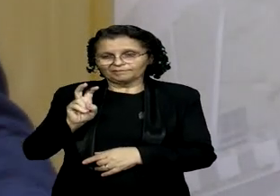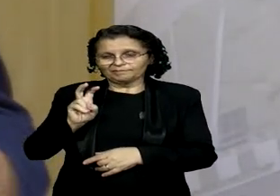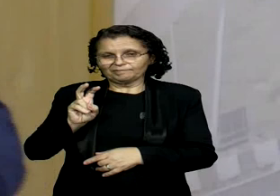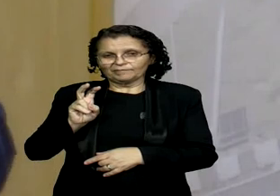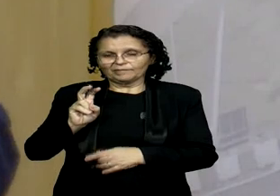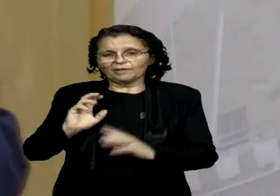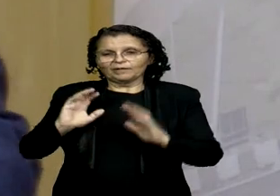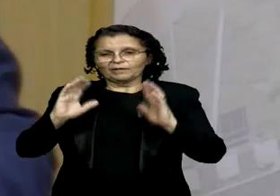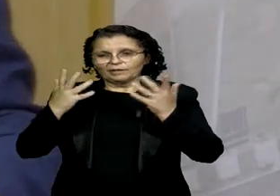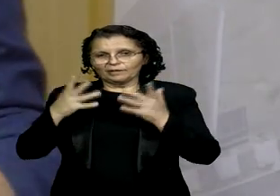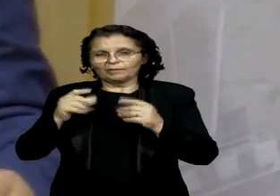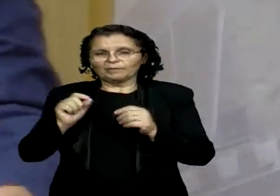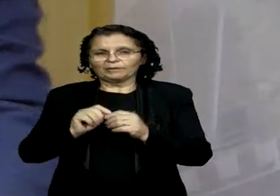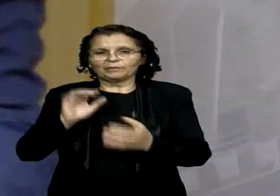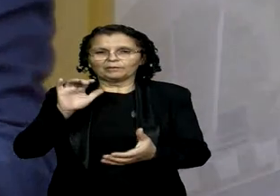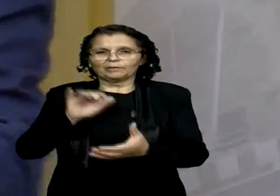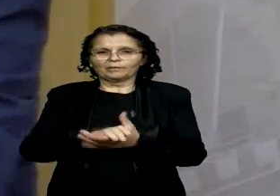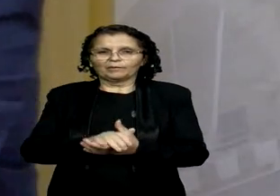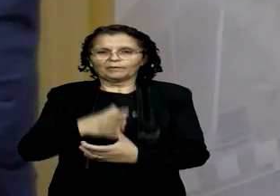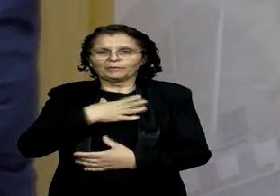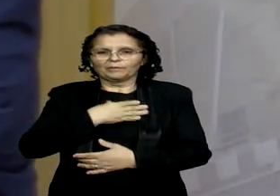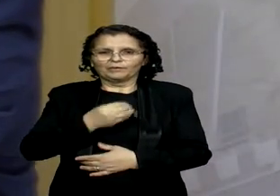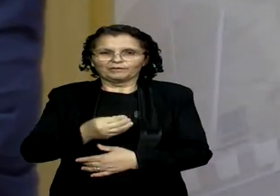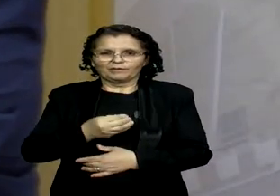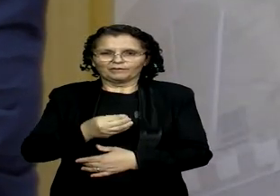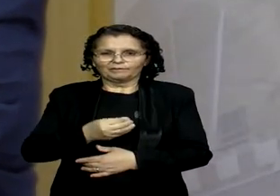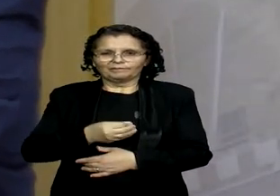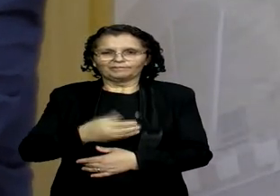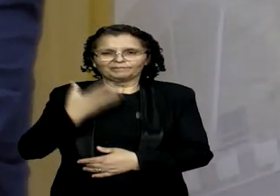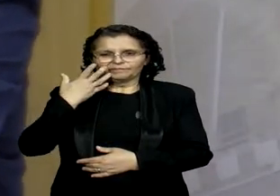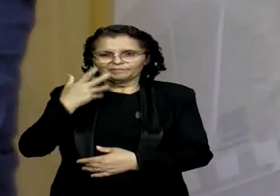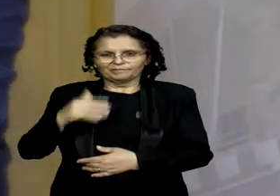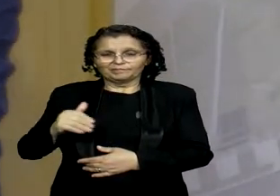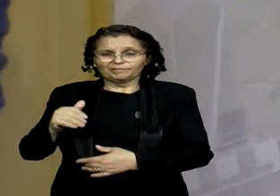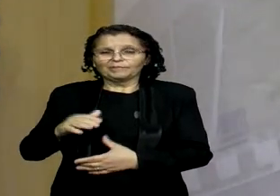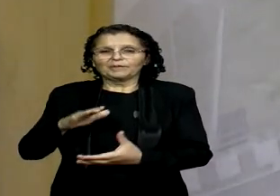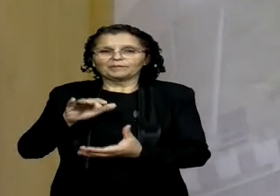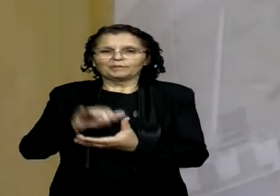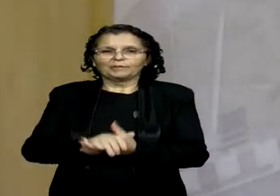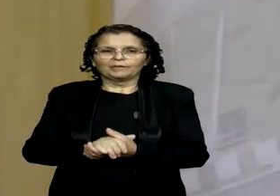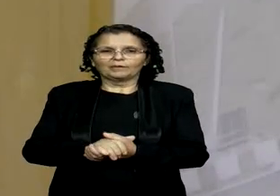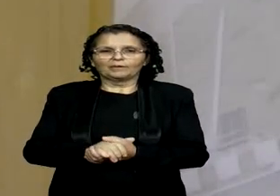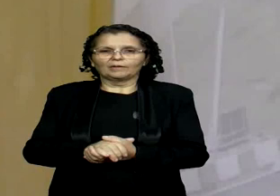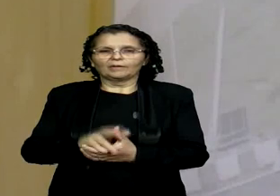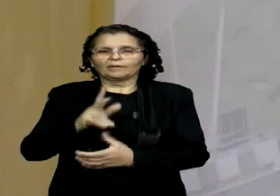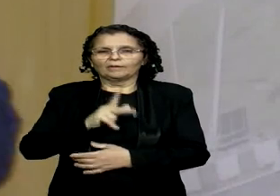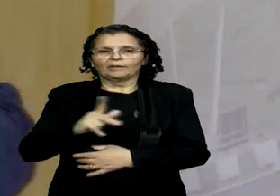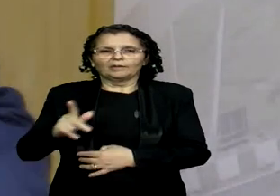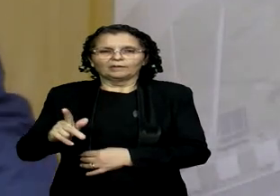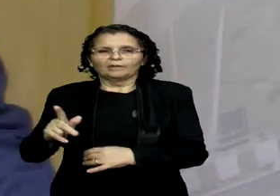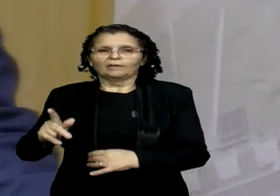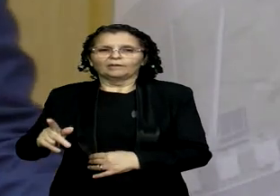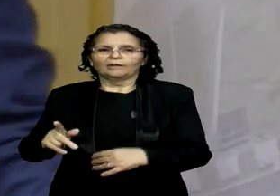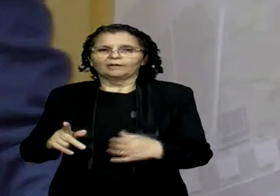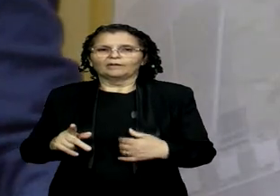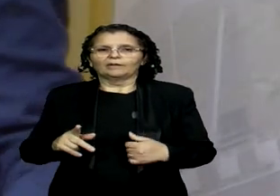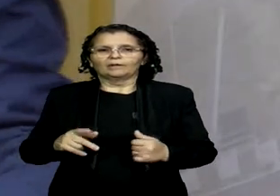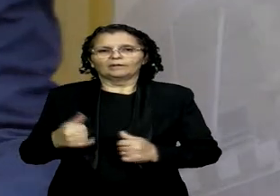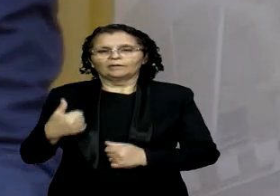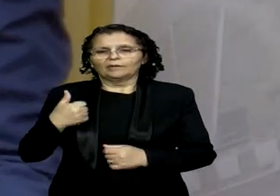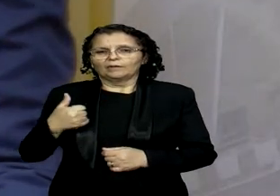pude realizar o casamento do meu filho caçula. Meu filho caçula, pastora e vereadora Cristiane Selegato,